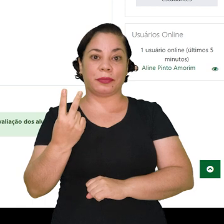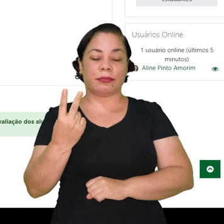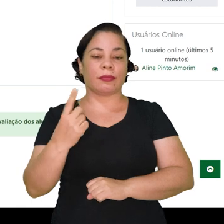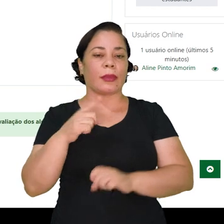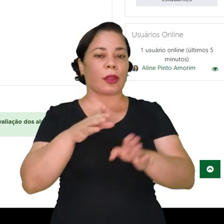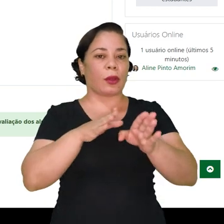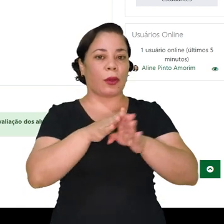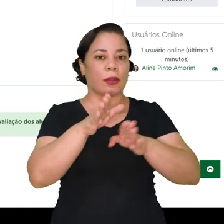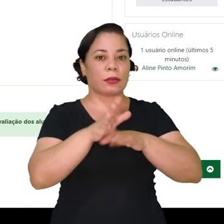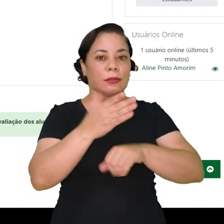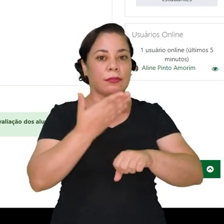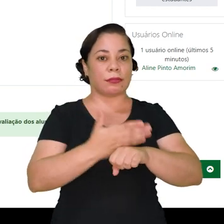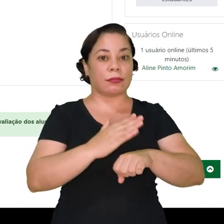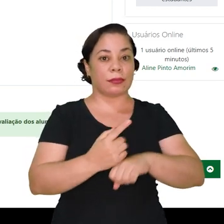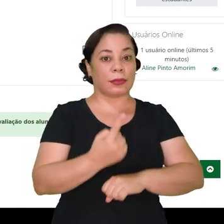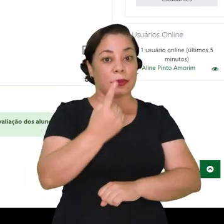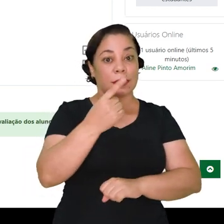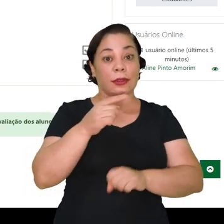2.